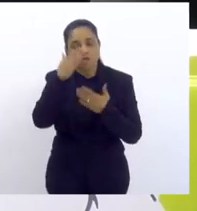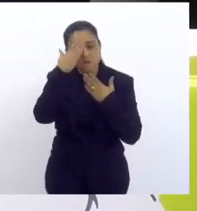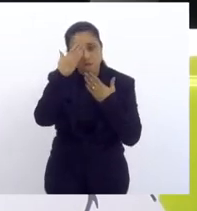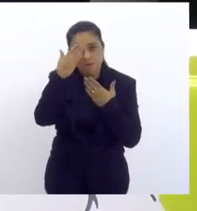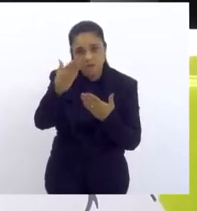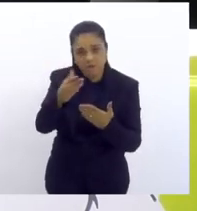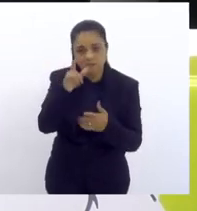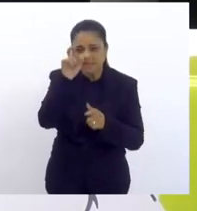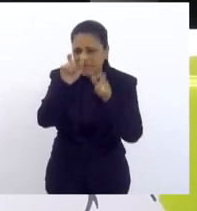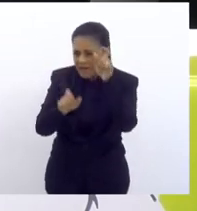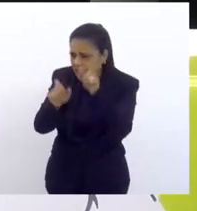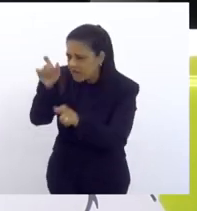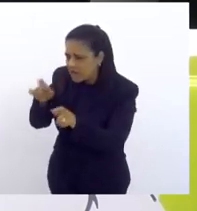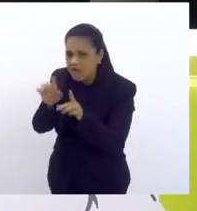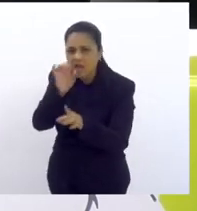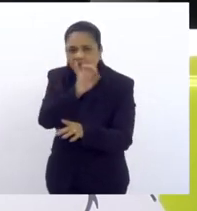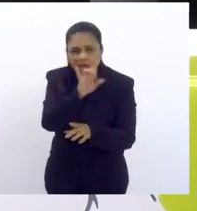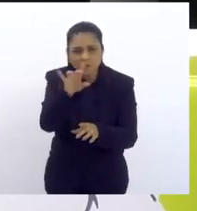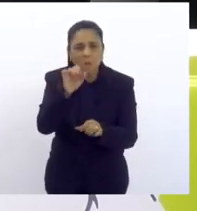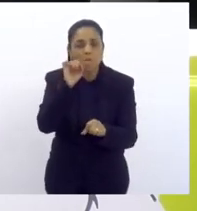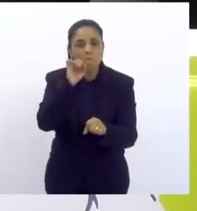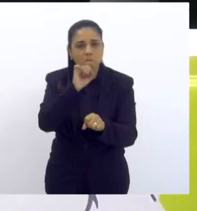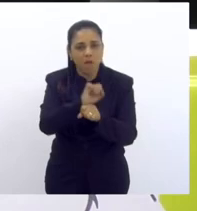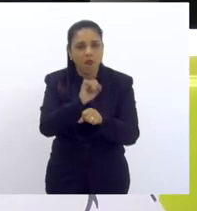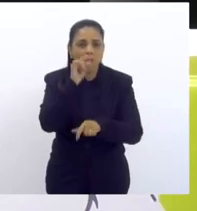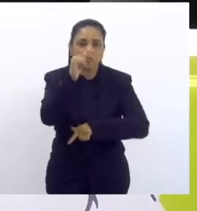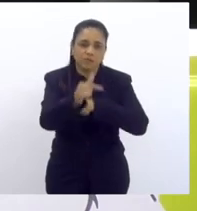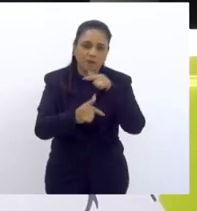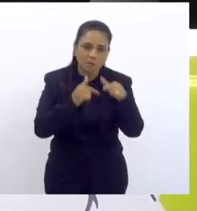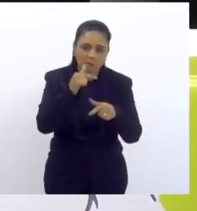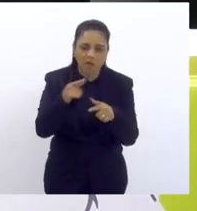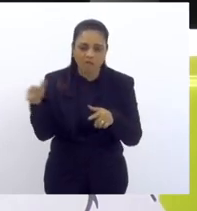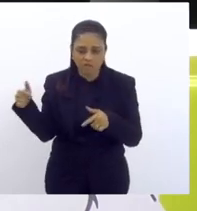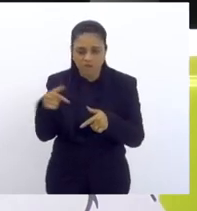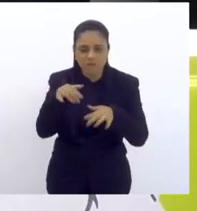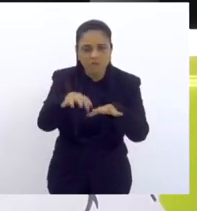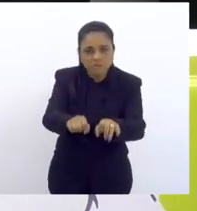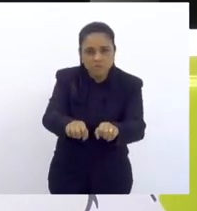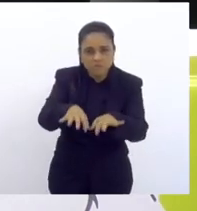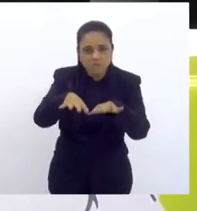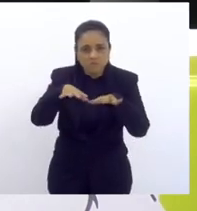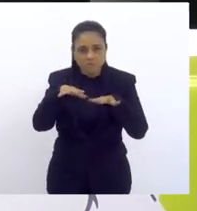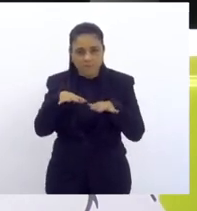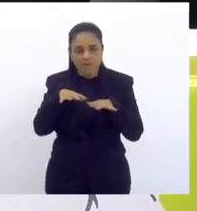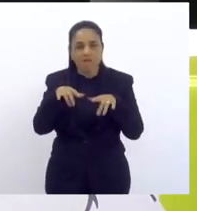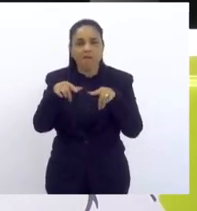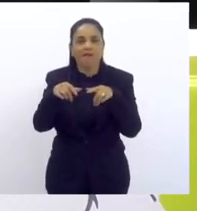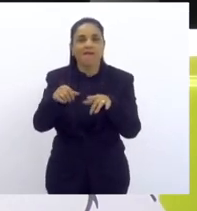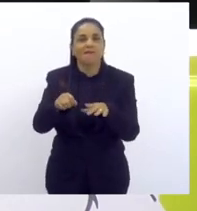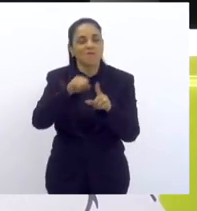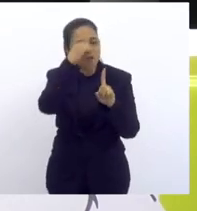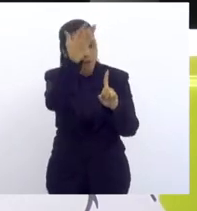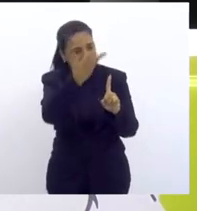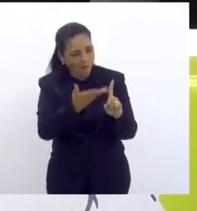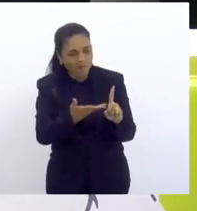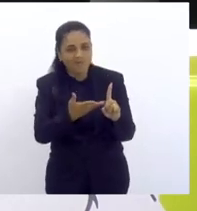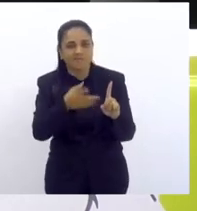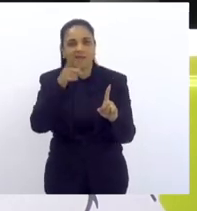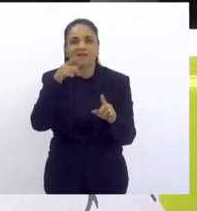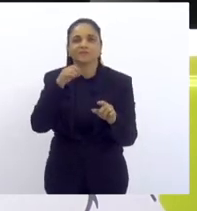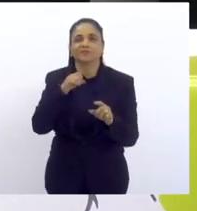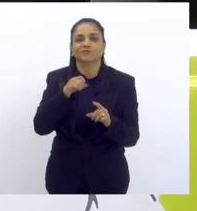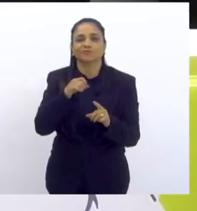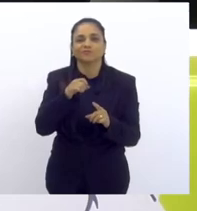parar um dia de trabalho a essa hora da noite vira Assembleia para que a gente possa fazer a sua homenagem é